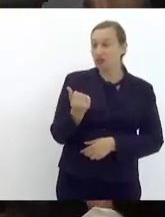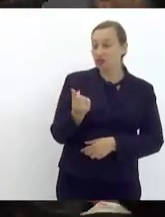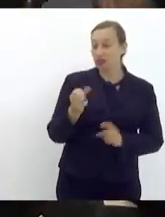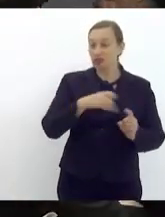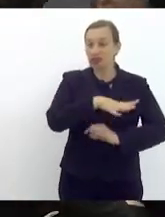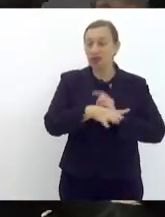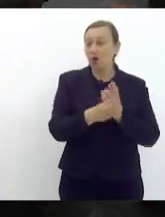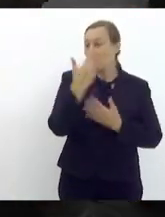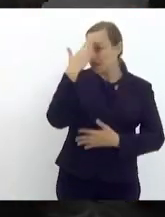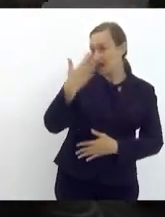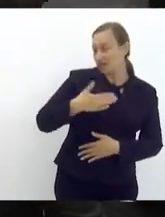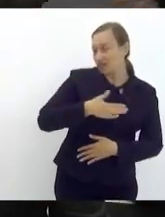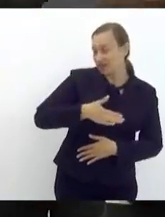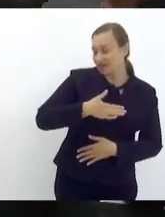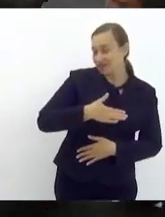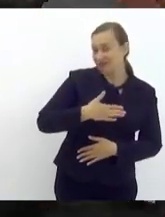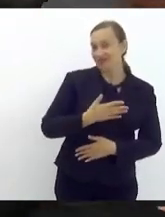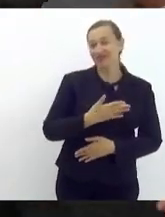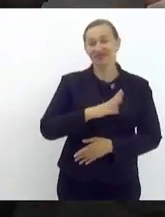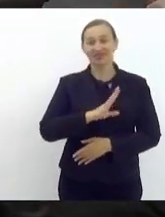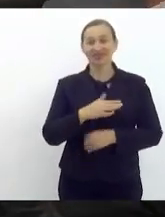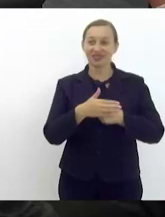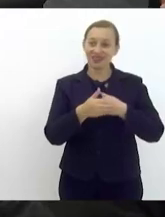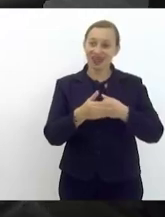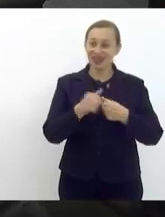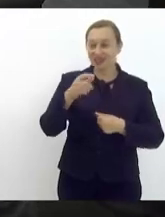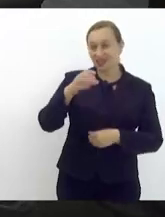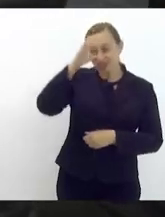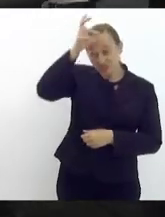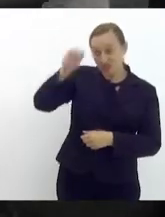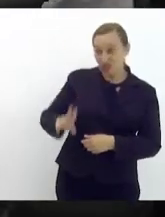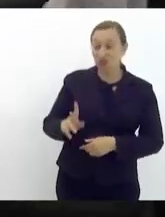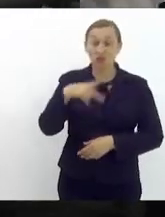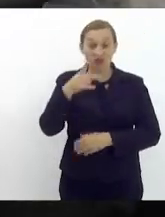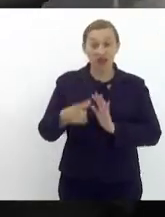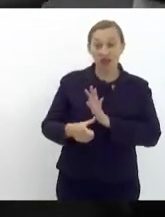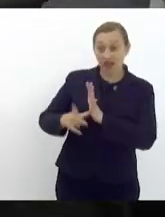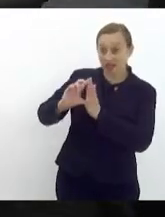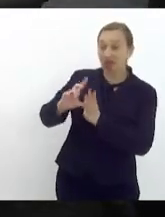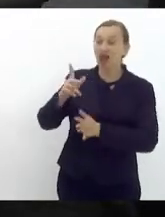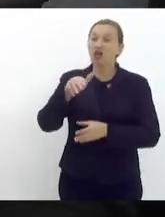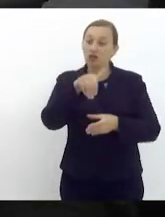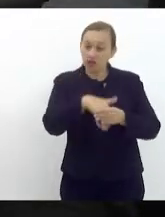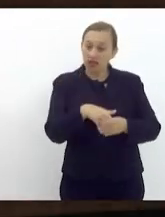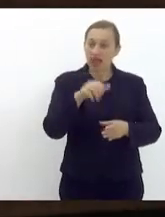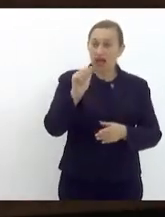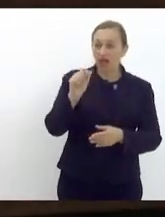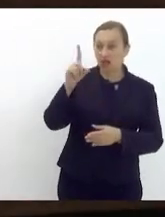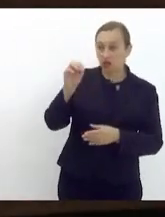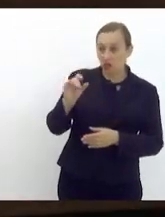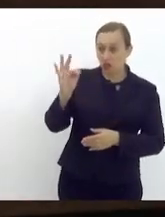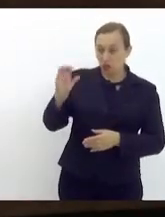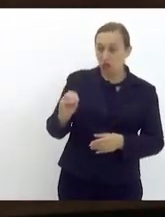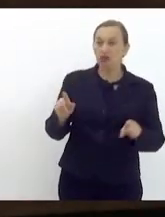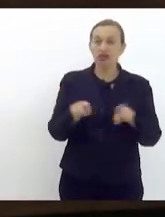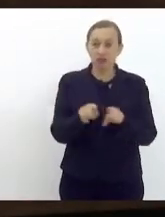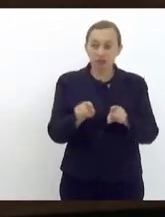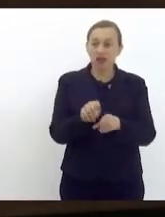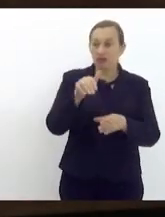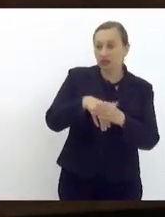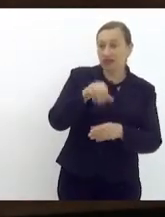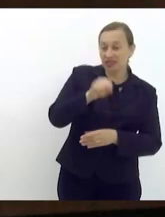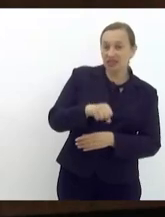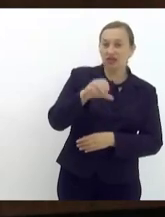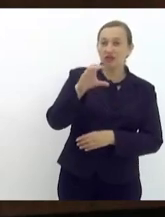Obrigado pelo carinho, Tia Ju. Como eu falei anteriormente, eu votei favorável Adolfo Conde. Vou votar favorável ao